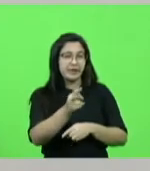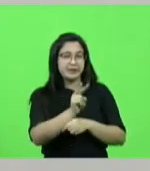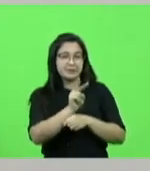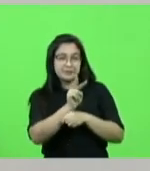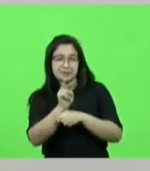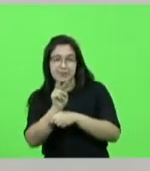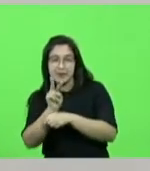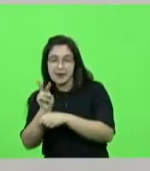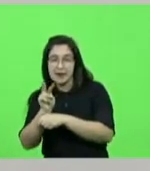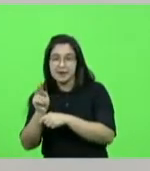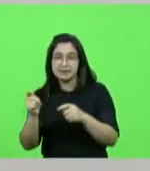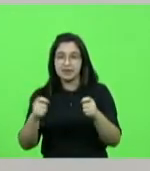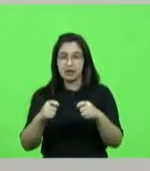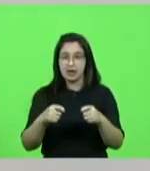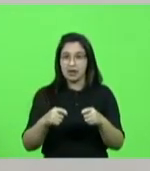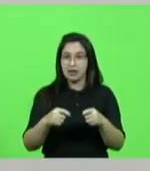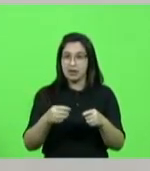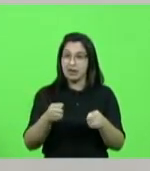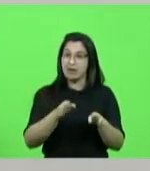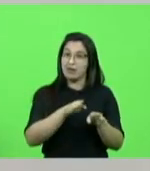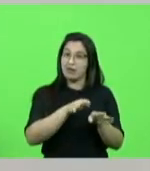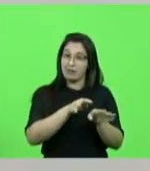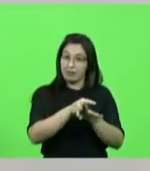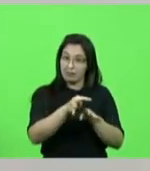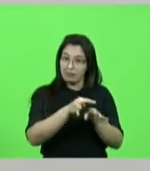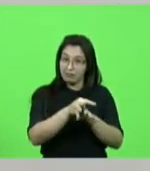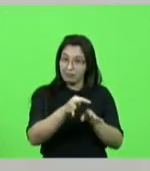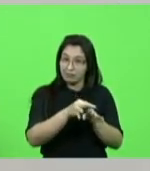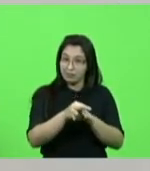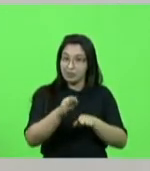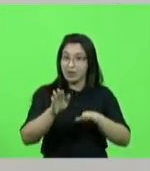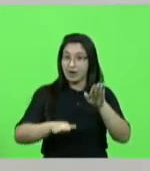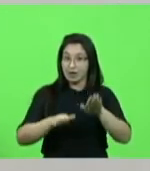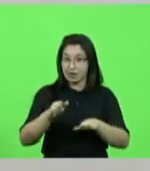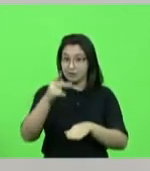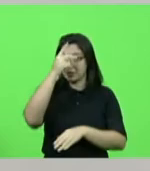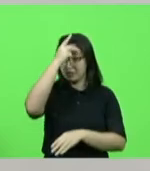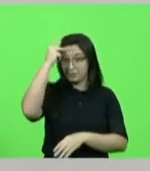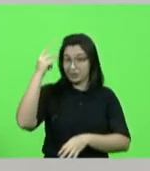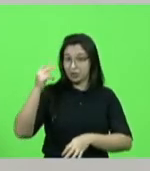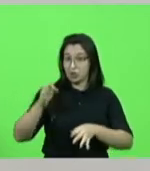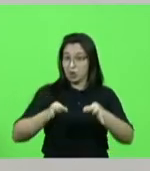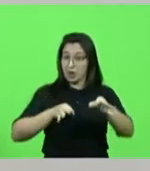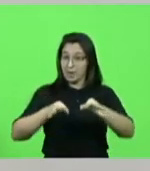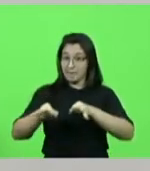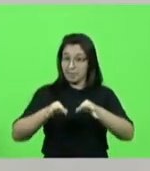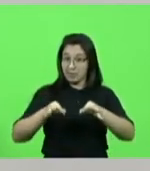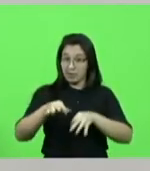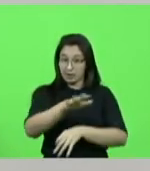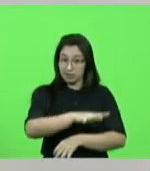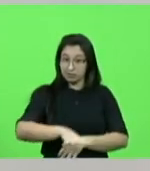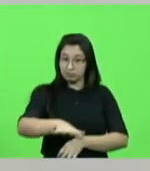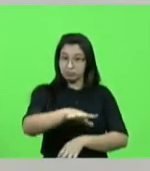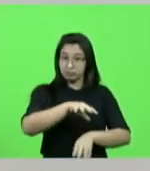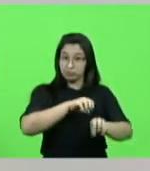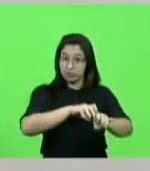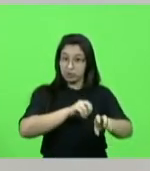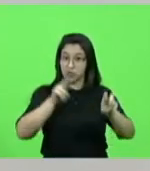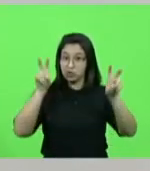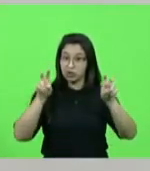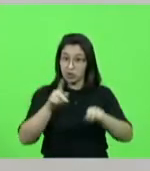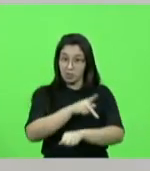O Conselho Tutelar nem sempre tem pessoas preparadas na área da educação, com